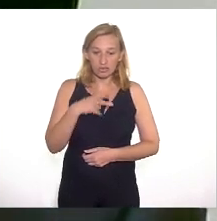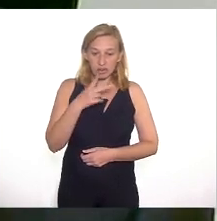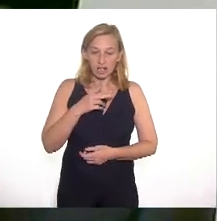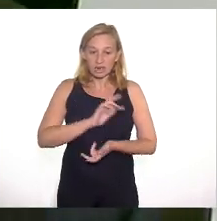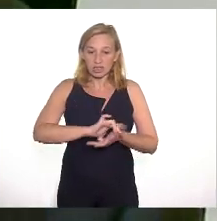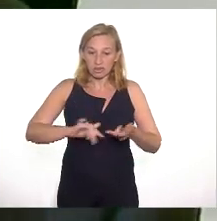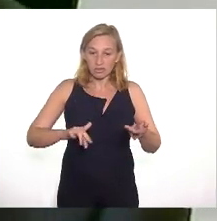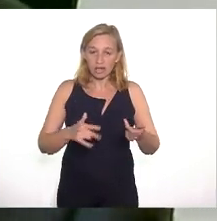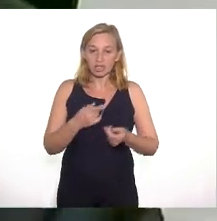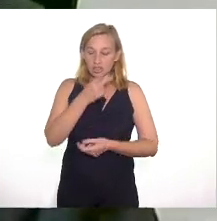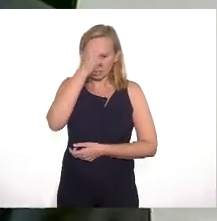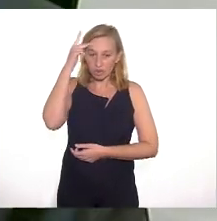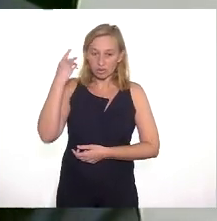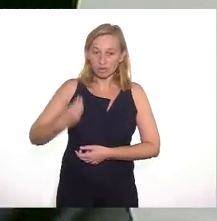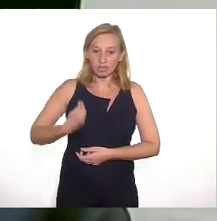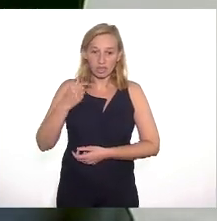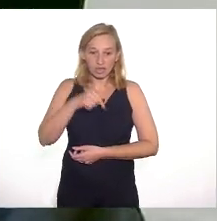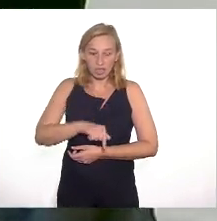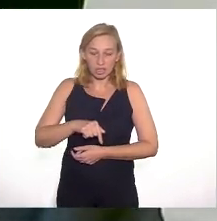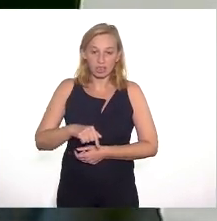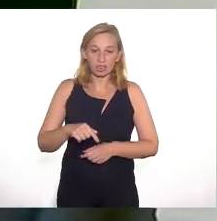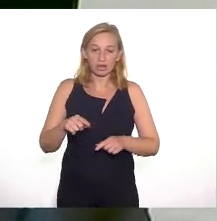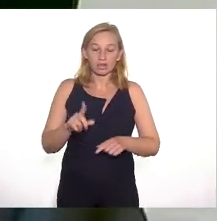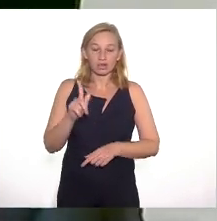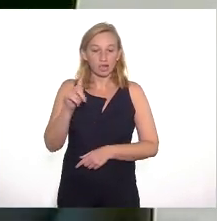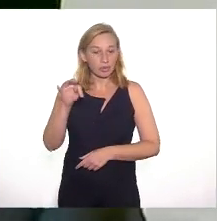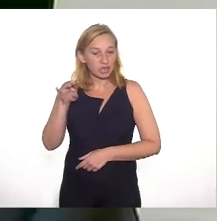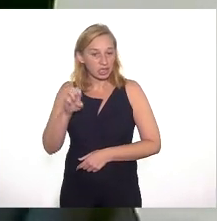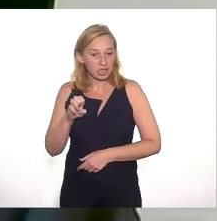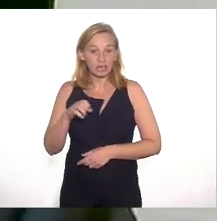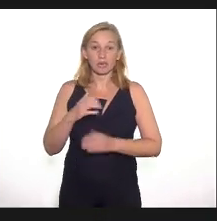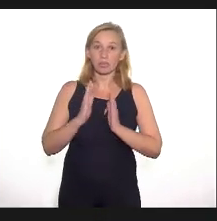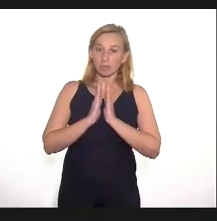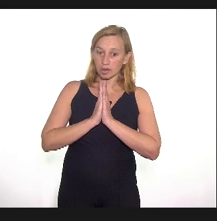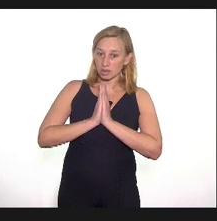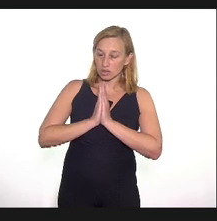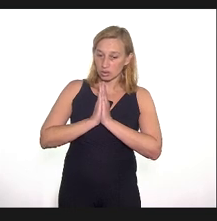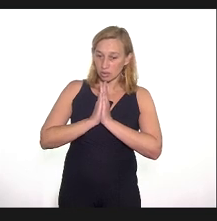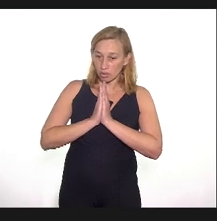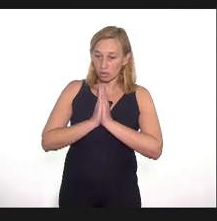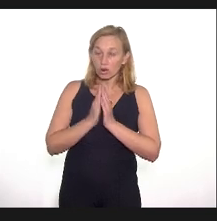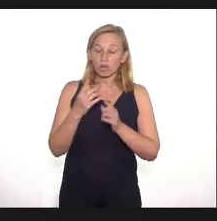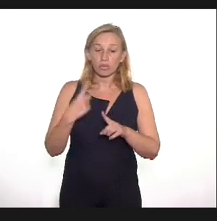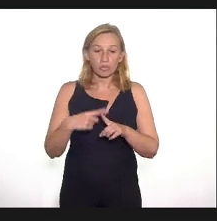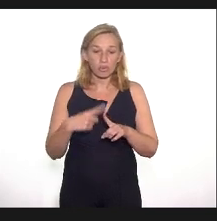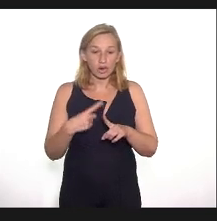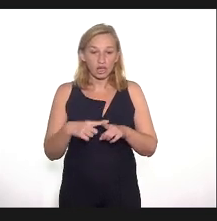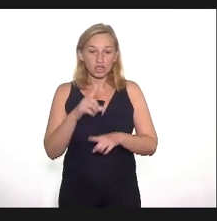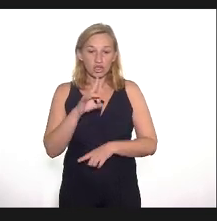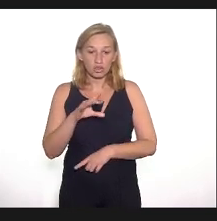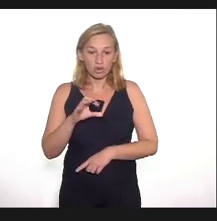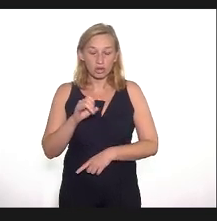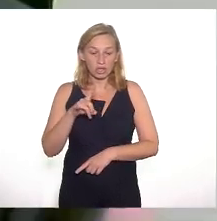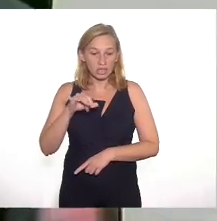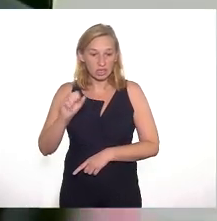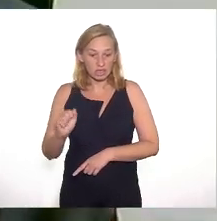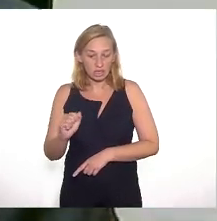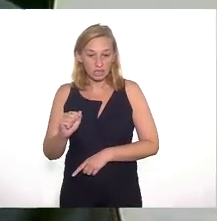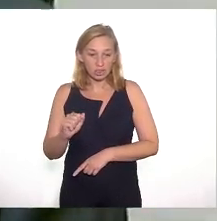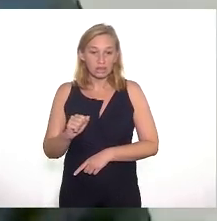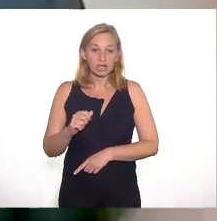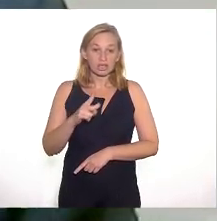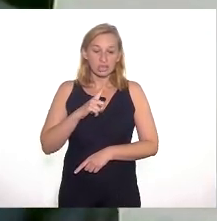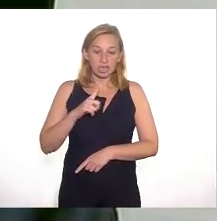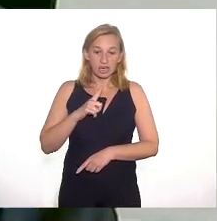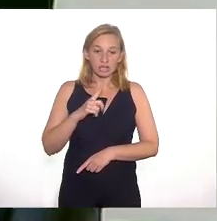pessoas frequentaram aqui o gabinete. Peço que rezem, porque só do gabinete da liderança são duas